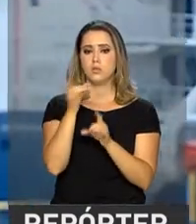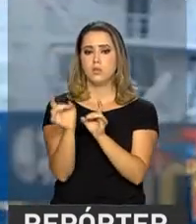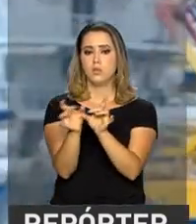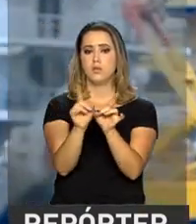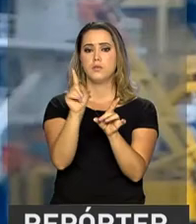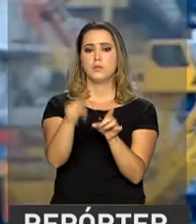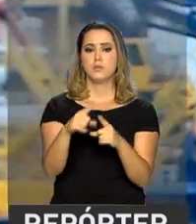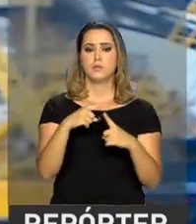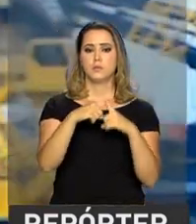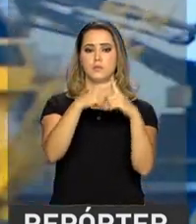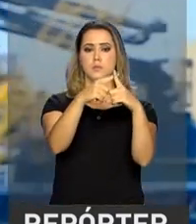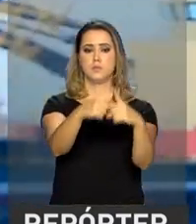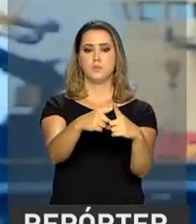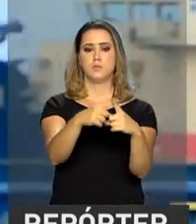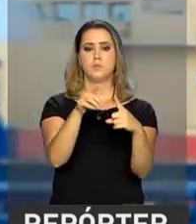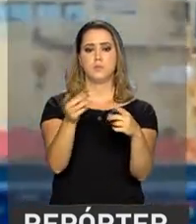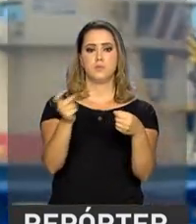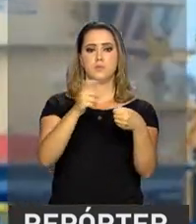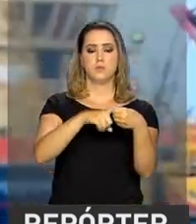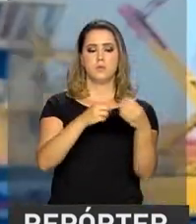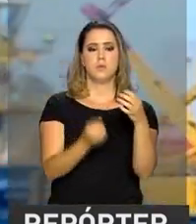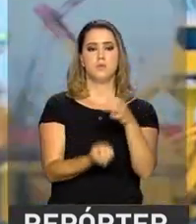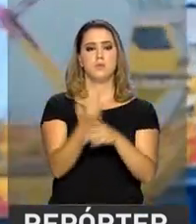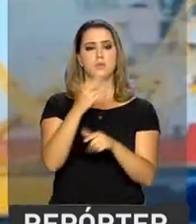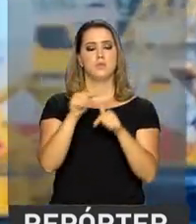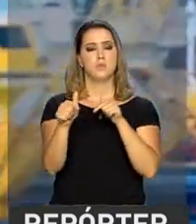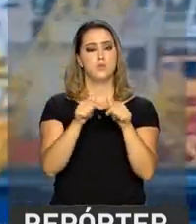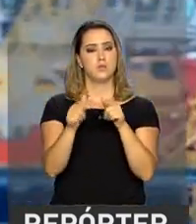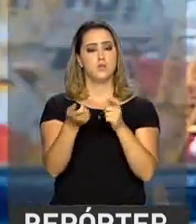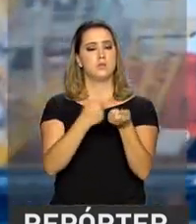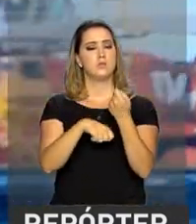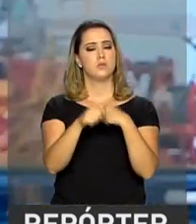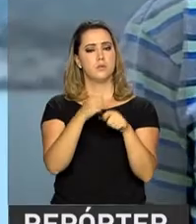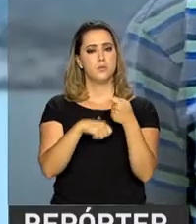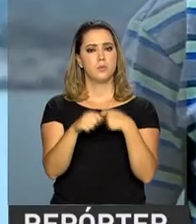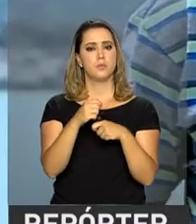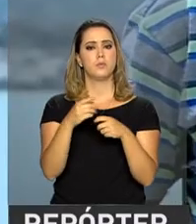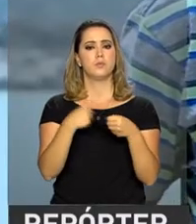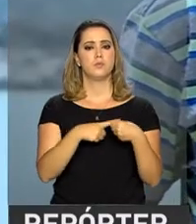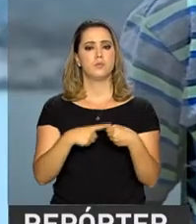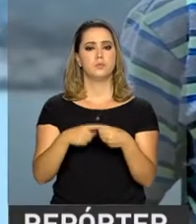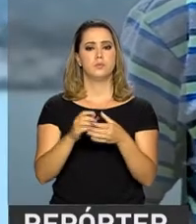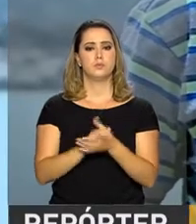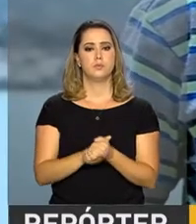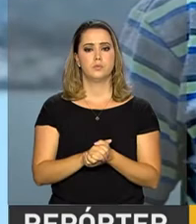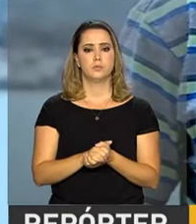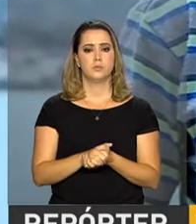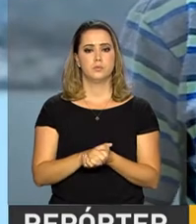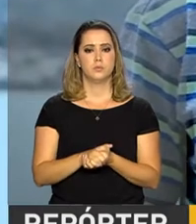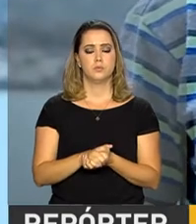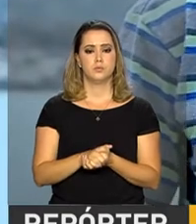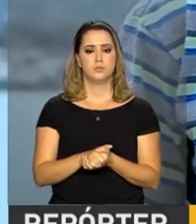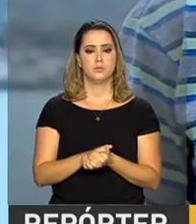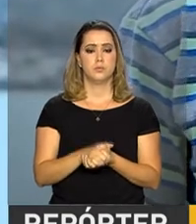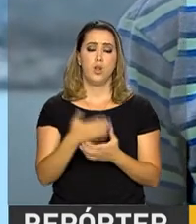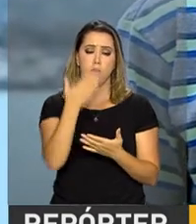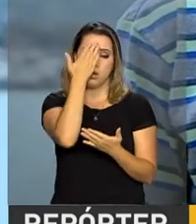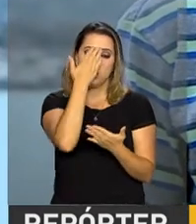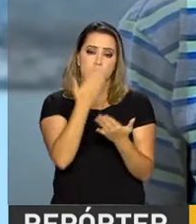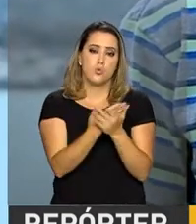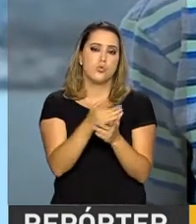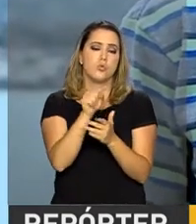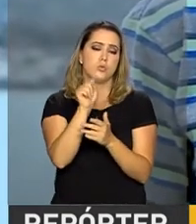ser positivo para a retomada do crescimento econômico do município acredito que que o leilão venha trazer